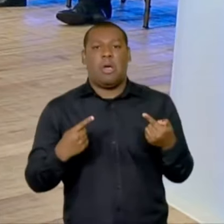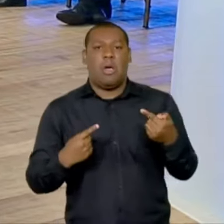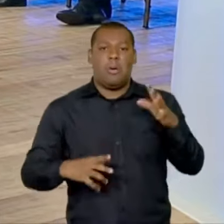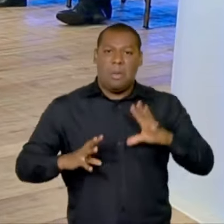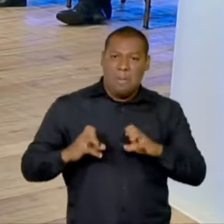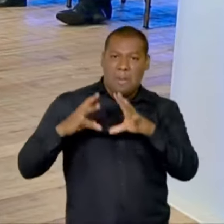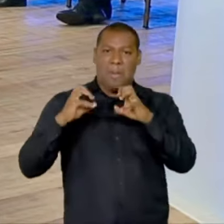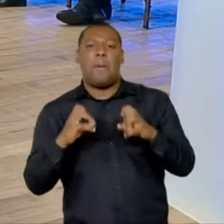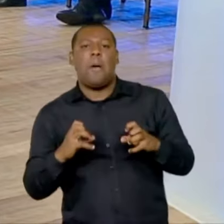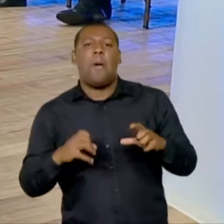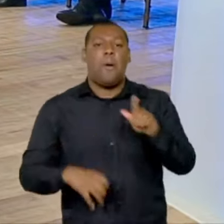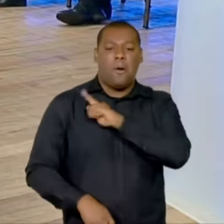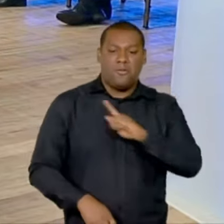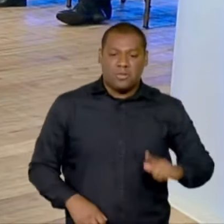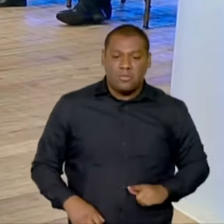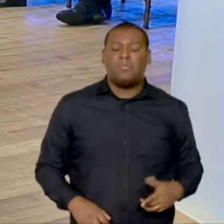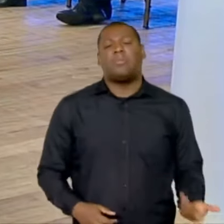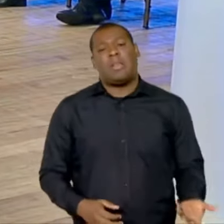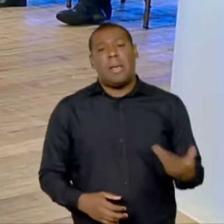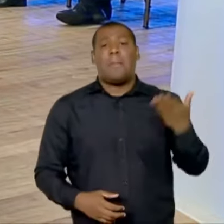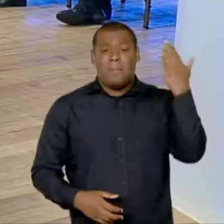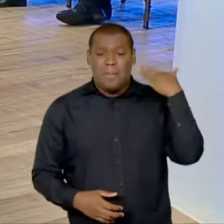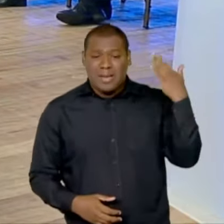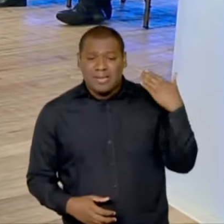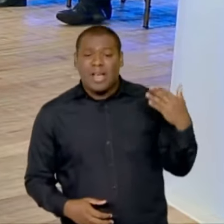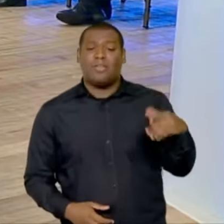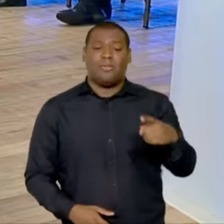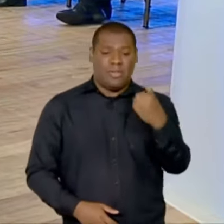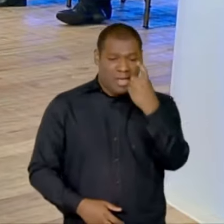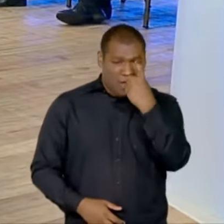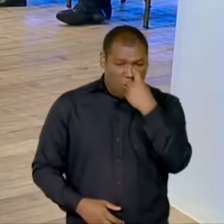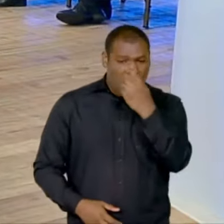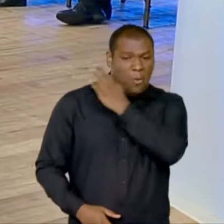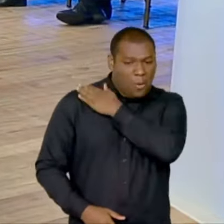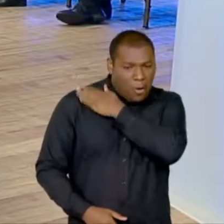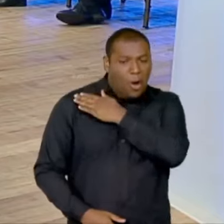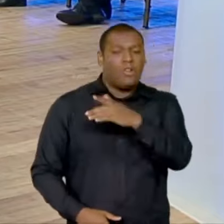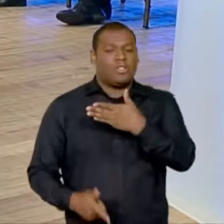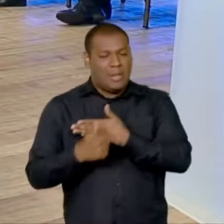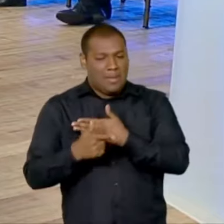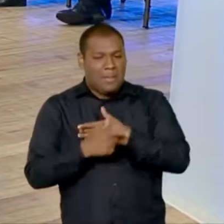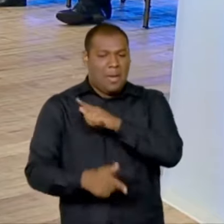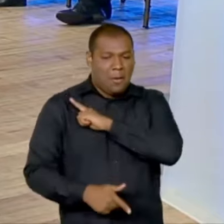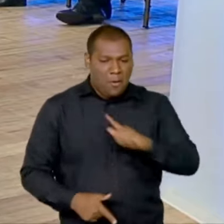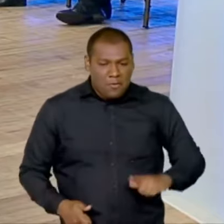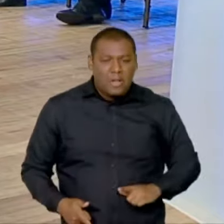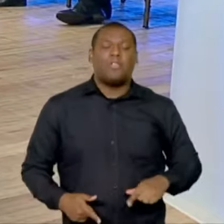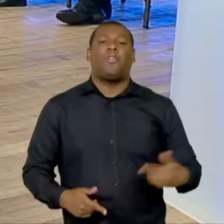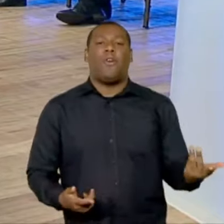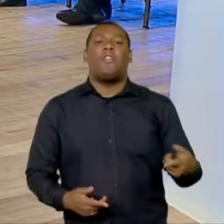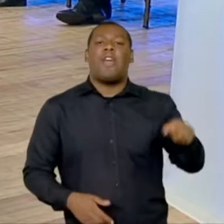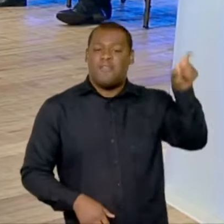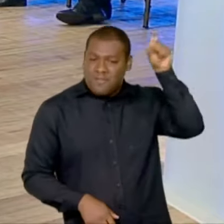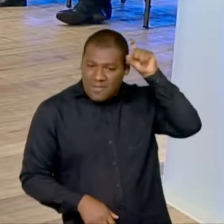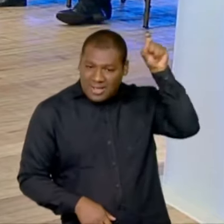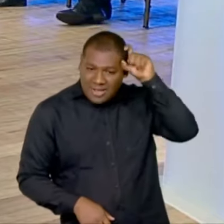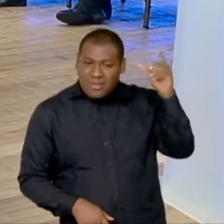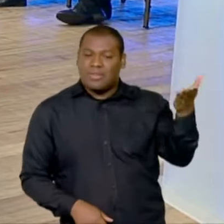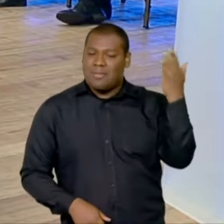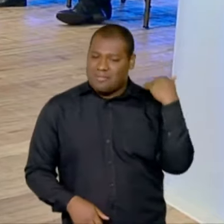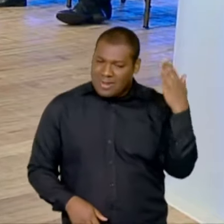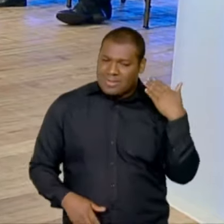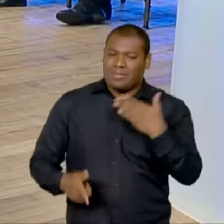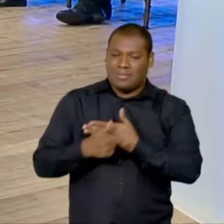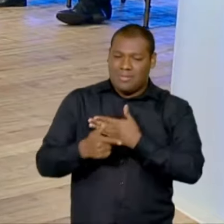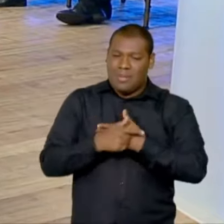Rui Costa viveu isso, o Camilo viveu isso, o Valdez viveu isso. Quem foi governador comeu o pão